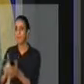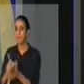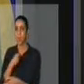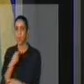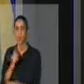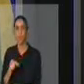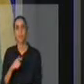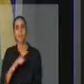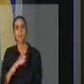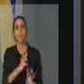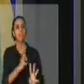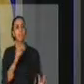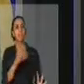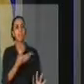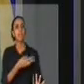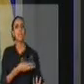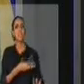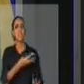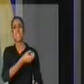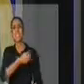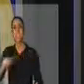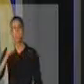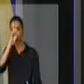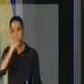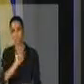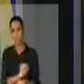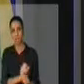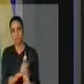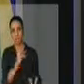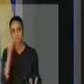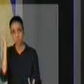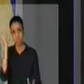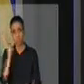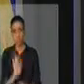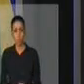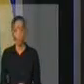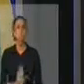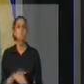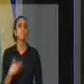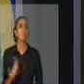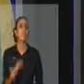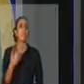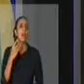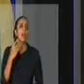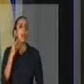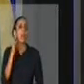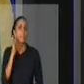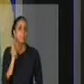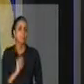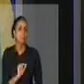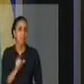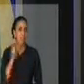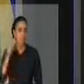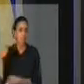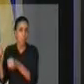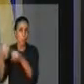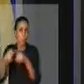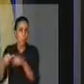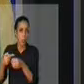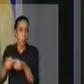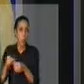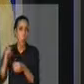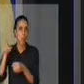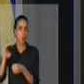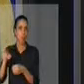uma fila de 300 dias para uma colonoscopia no município de São Paulo, imagine a situação desse acesso no interior de um